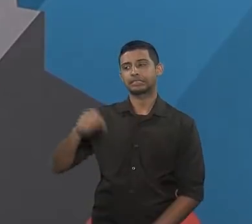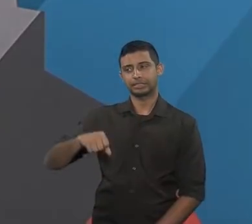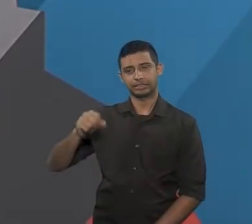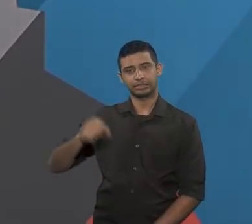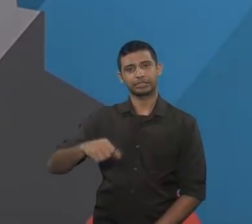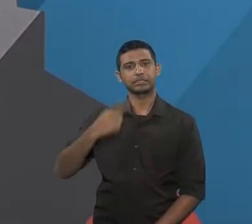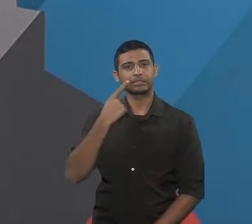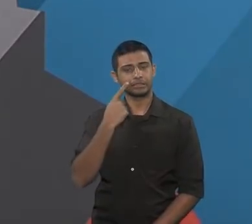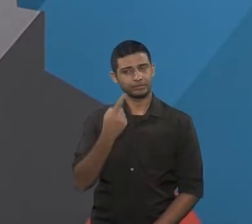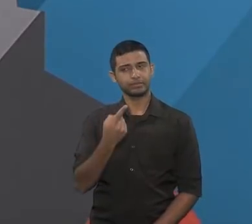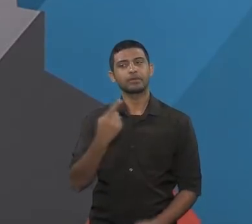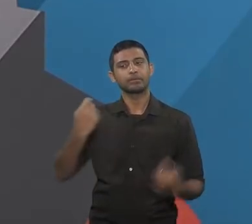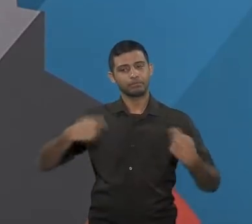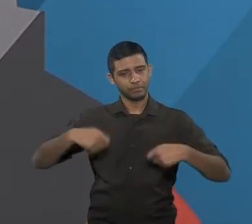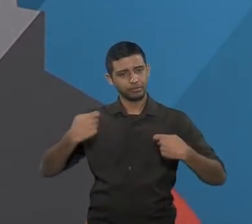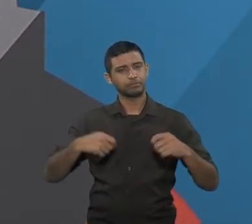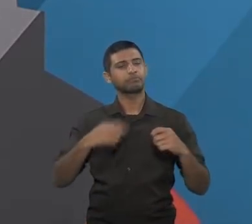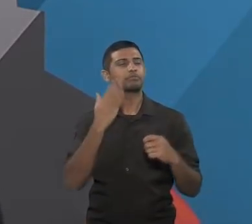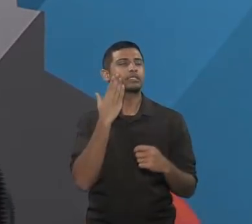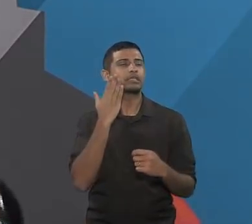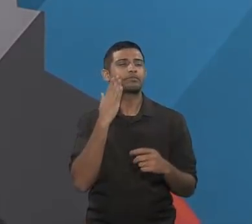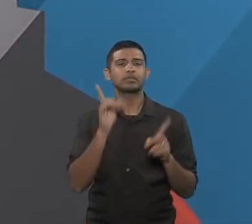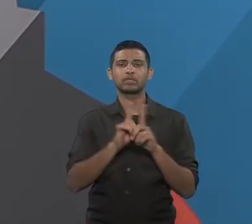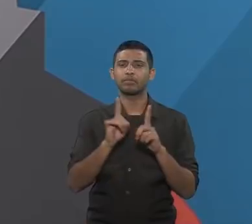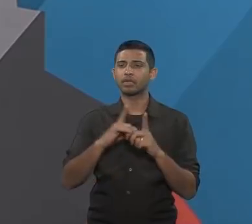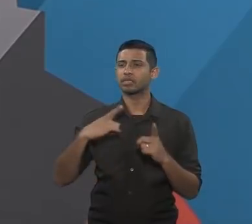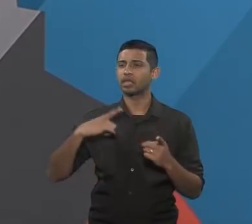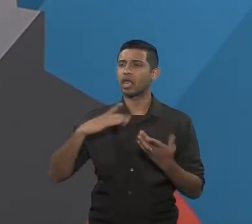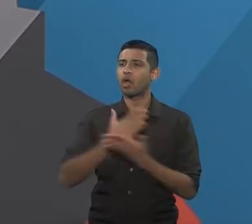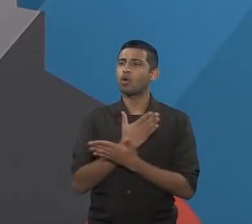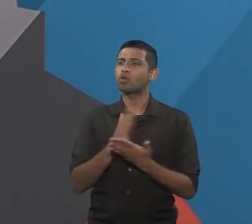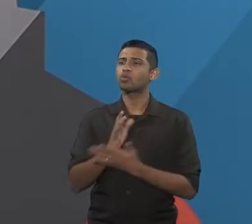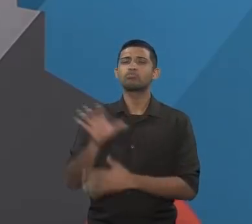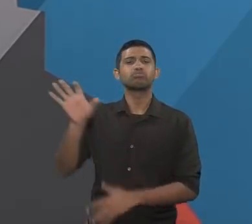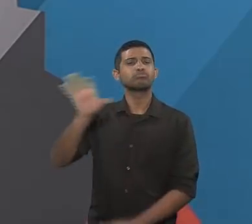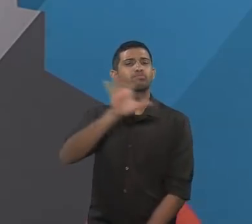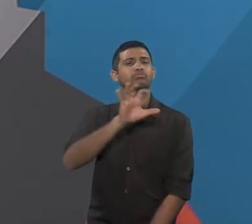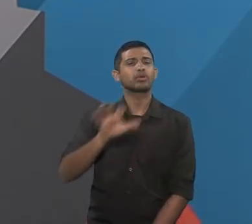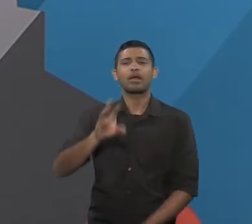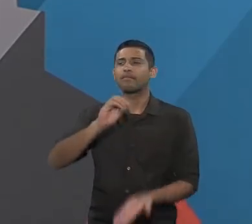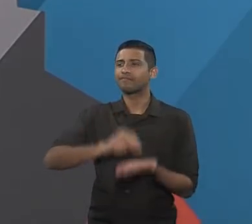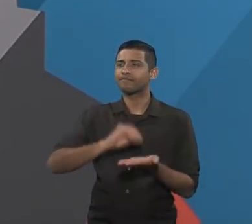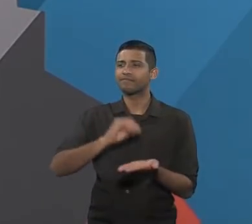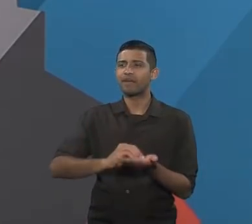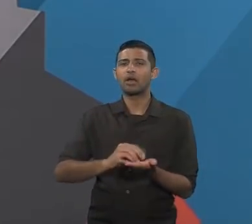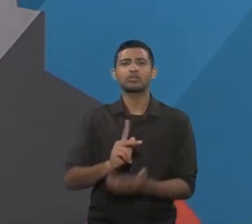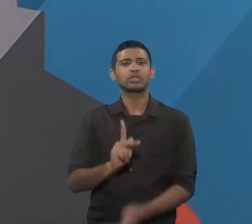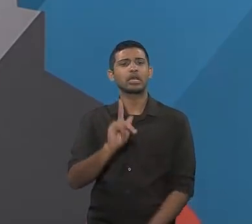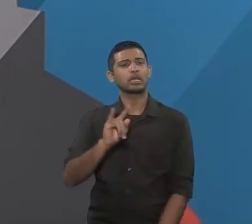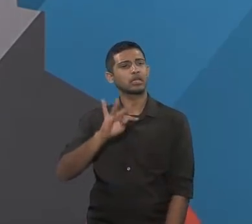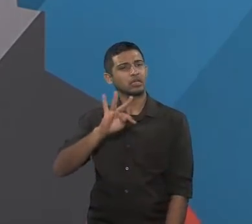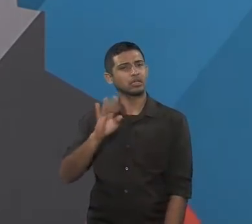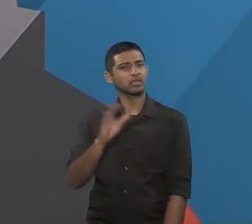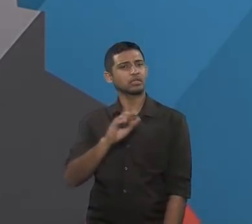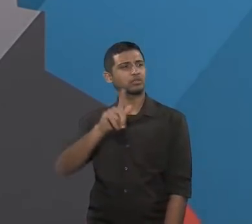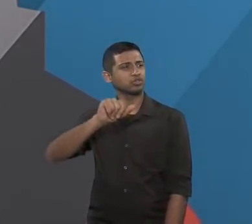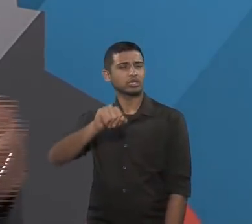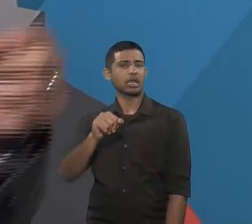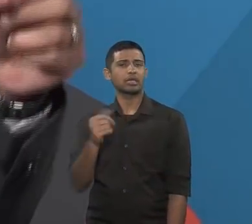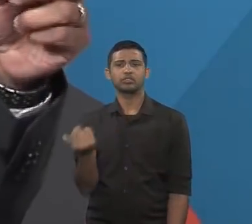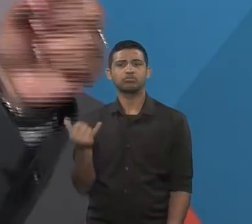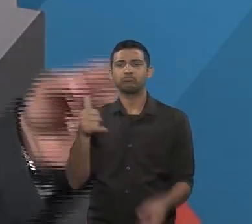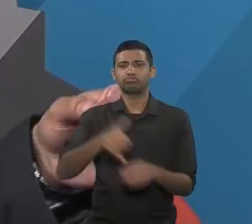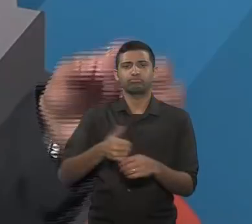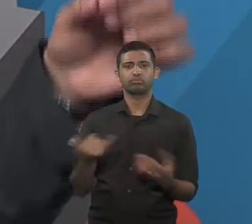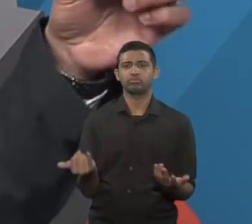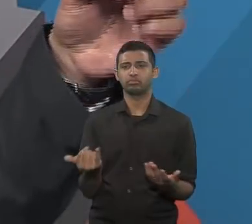muito. Precisa entender por que tem regiões que não têm um atendimento do gás natural. precisa entender por que as redes